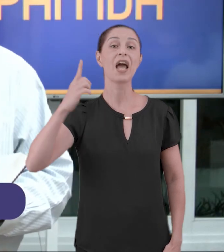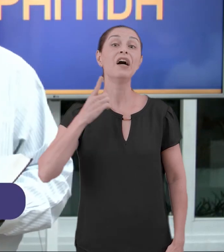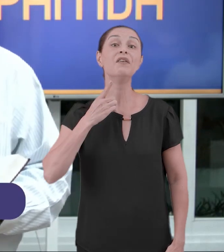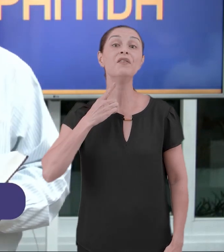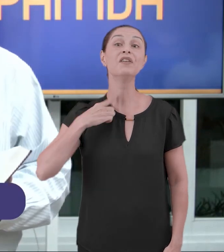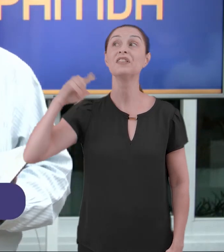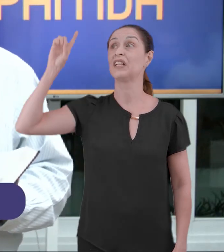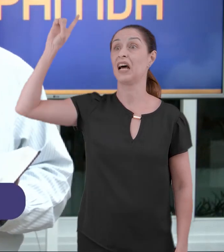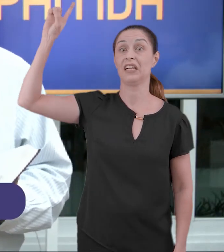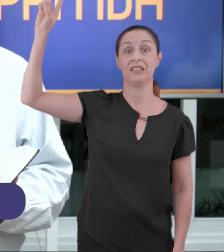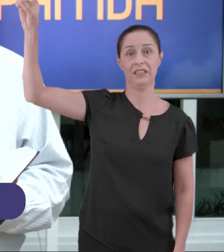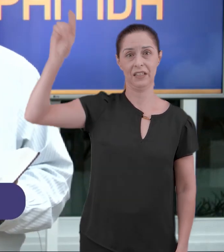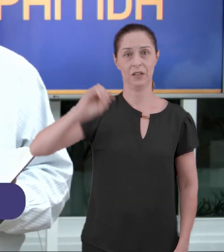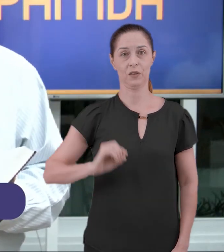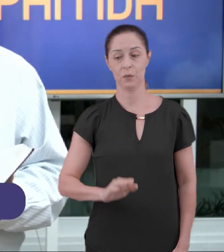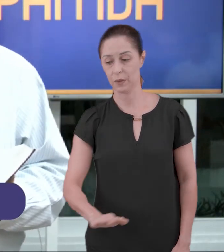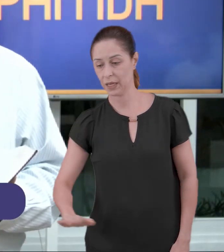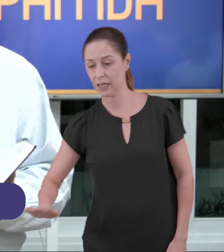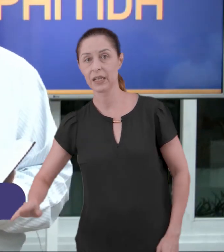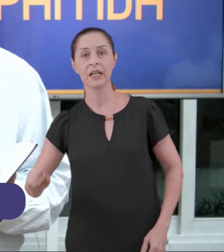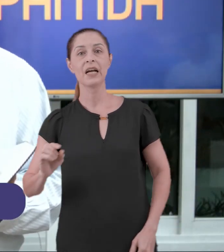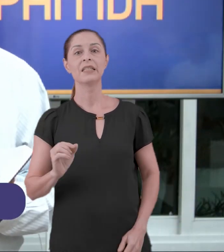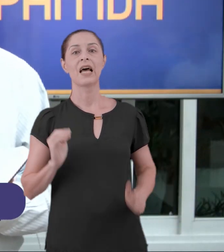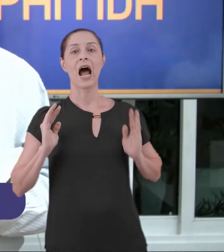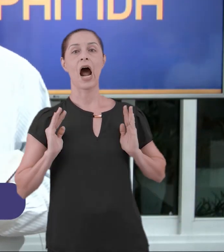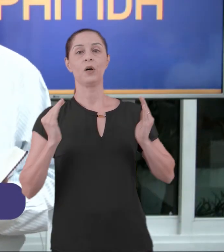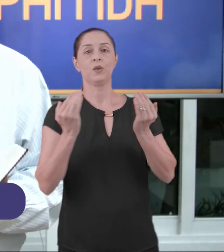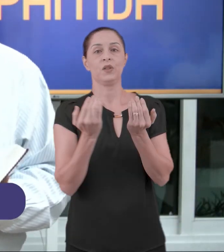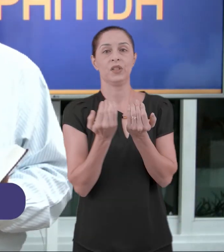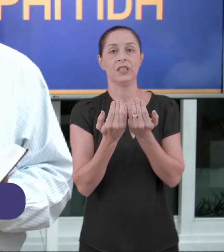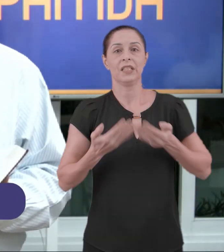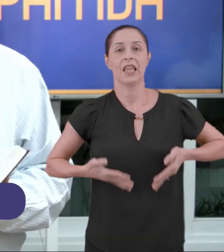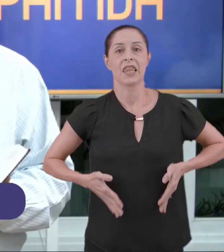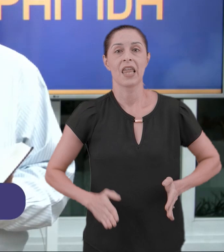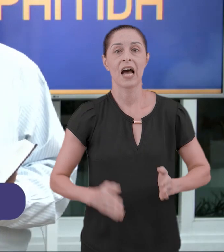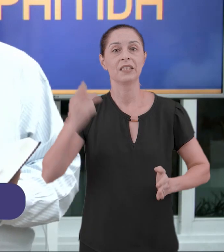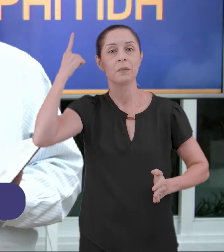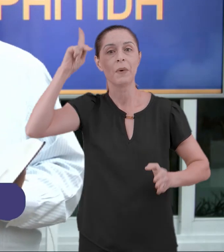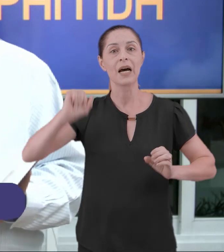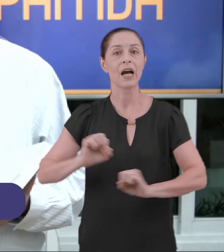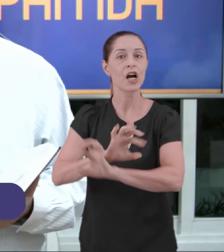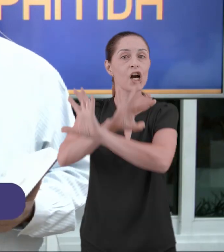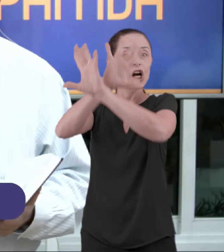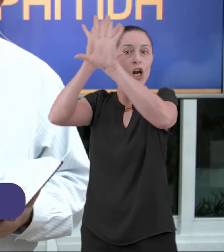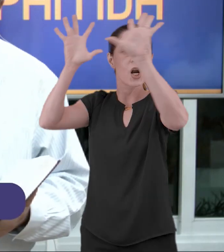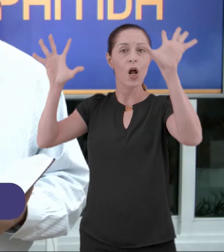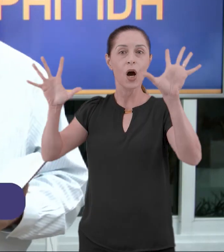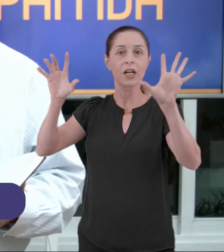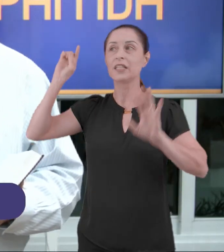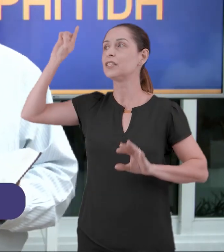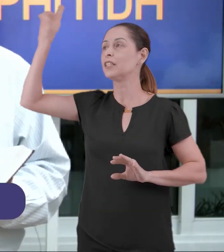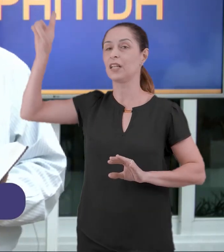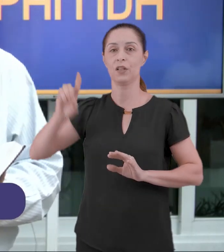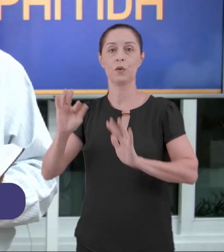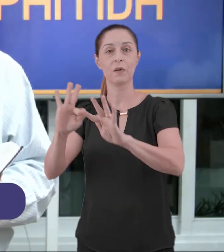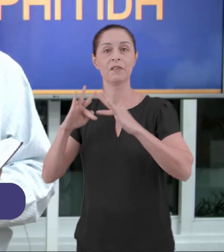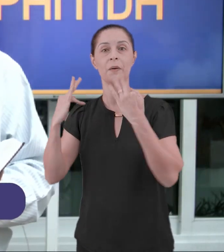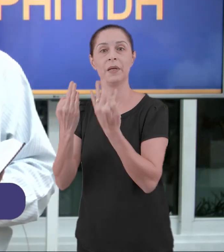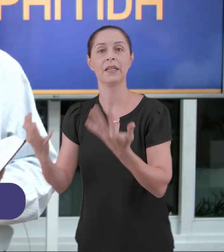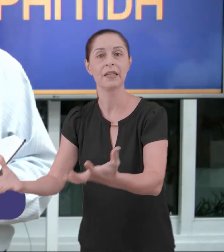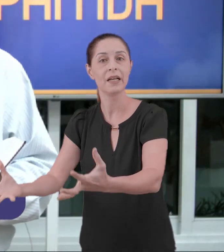autista, ela existe para a glória de Deus. Uma família que tem um problema como